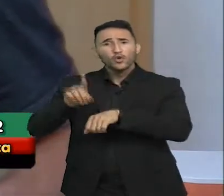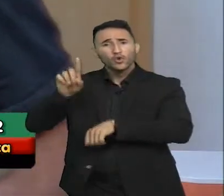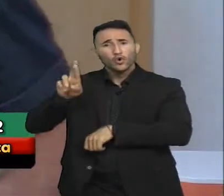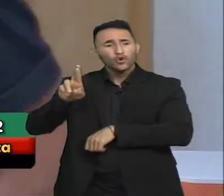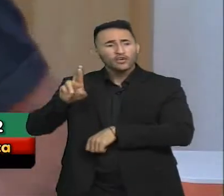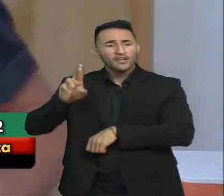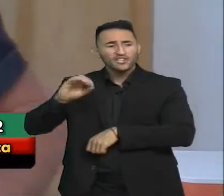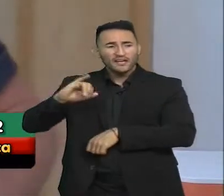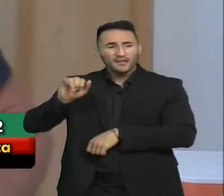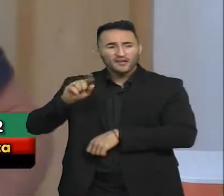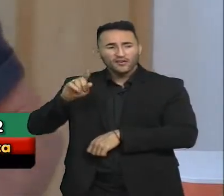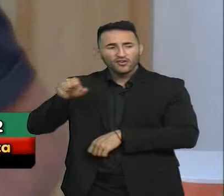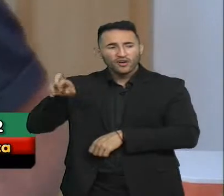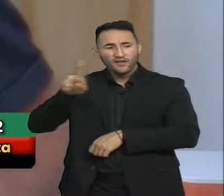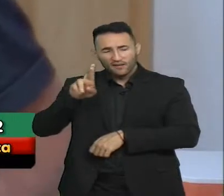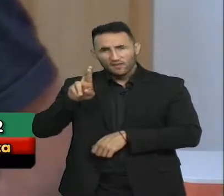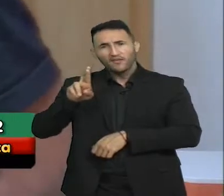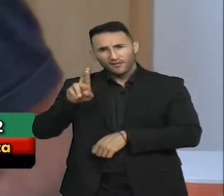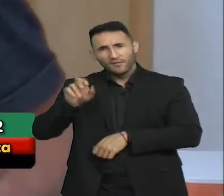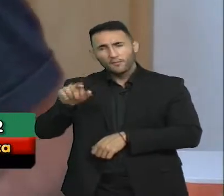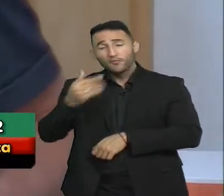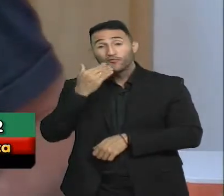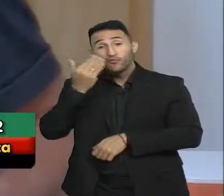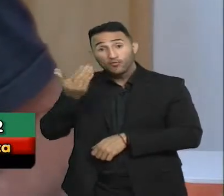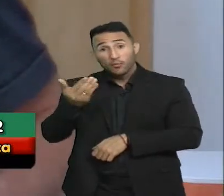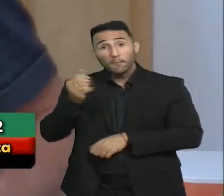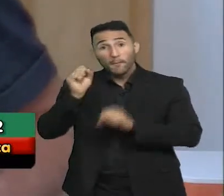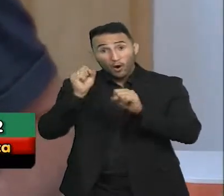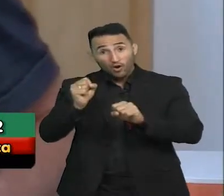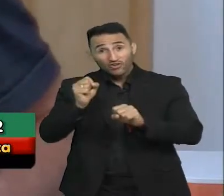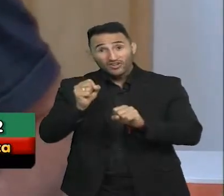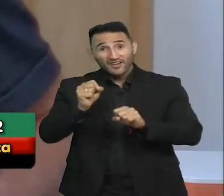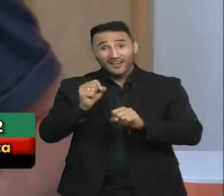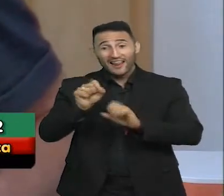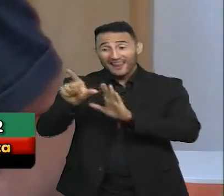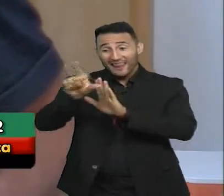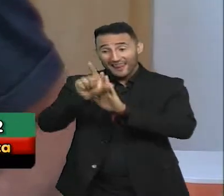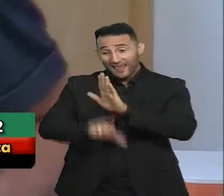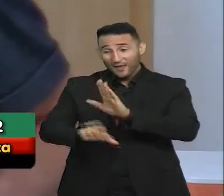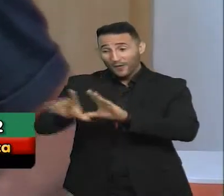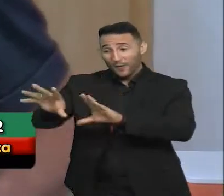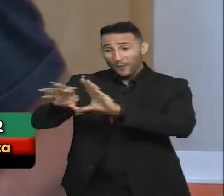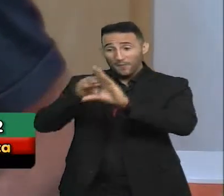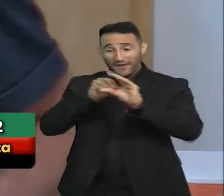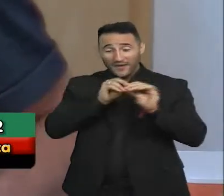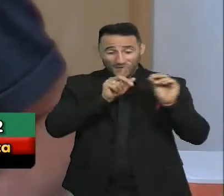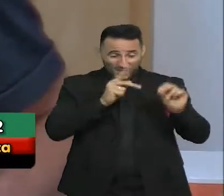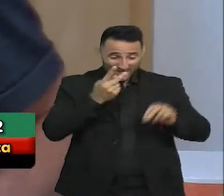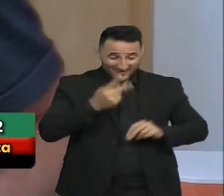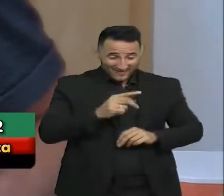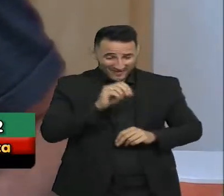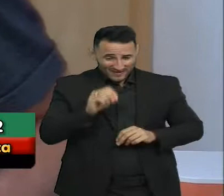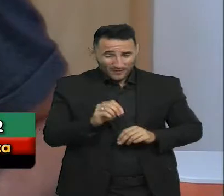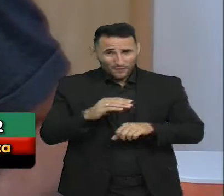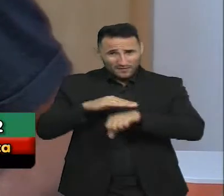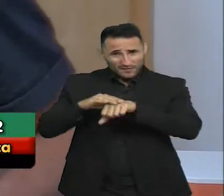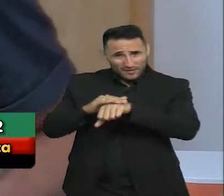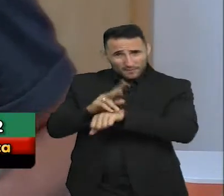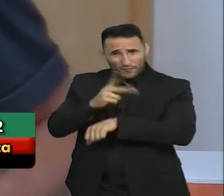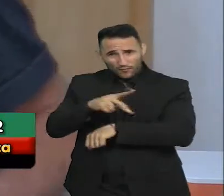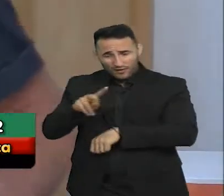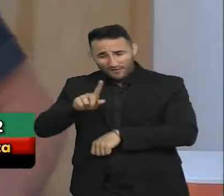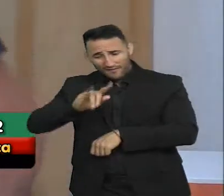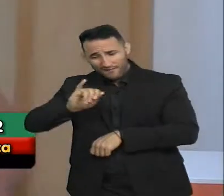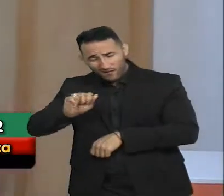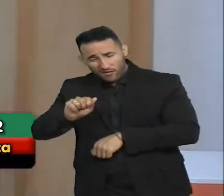almoçamos juntos na Assembleia Legislativa, pedi permissão se eu poderia copiar a lei para trazer para cá, conversei com a professora Vânia para trazermos para cá. Hoje